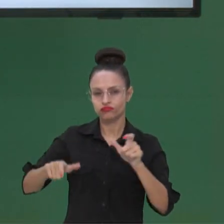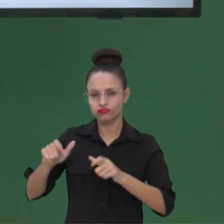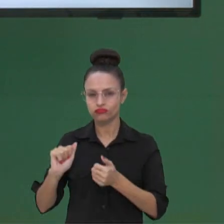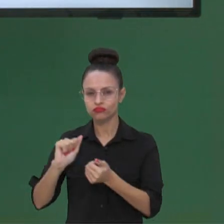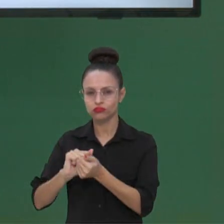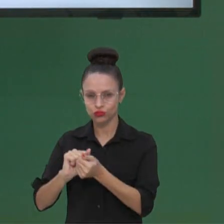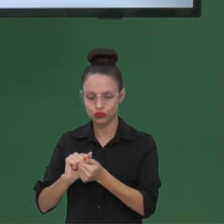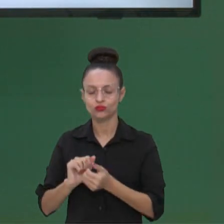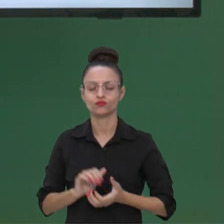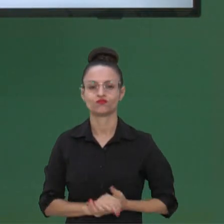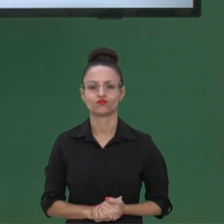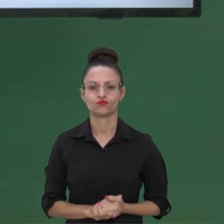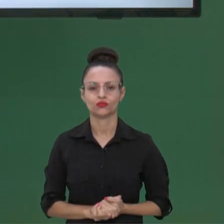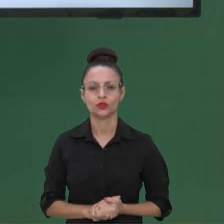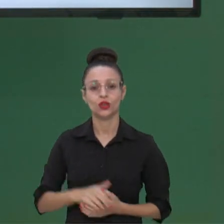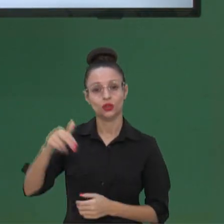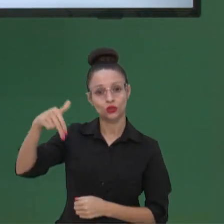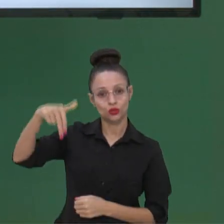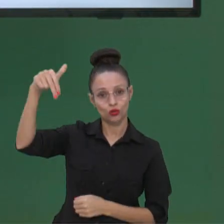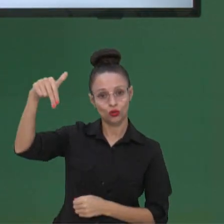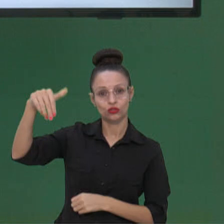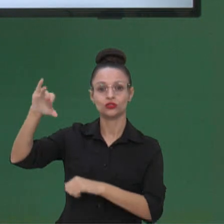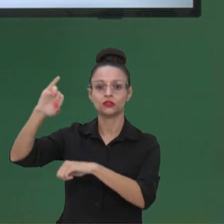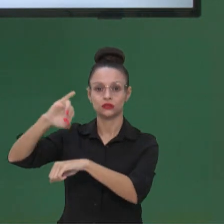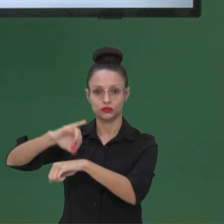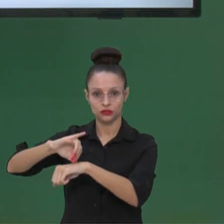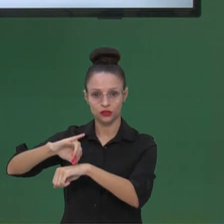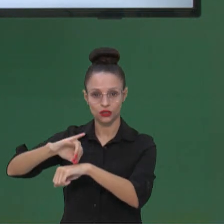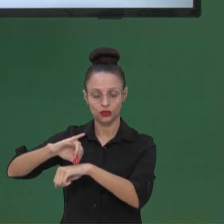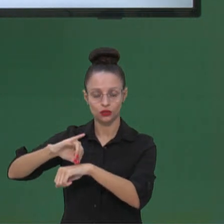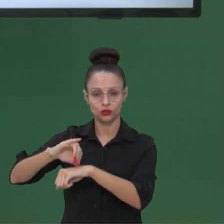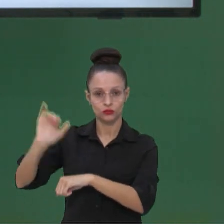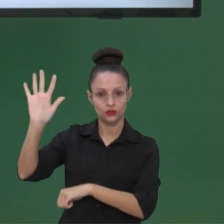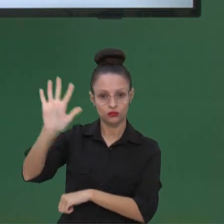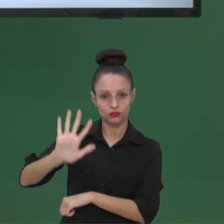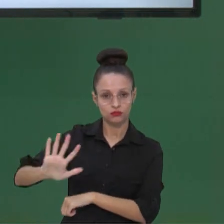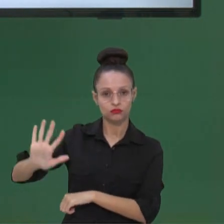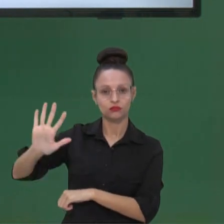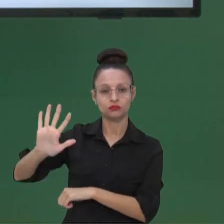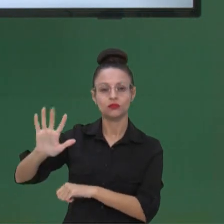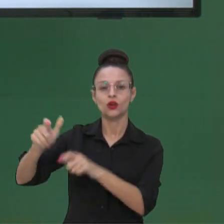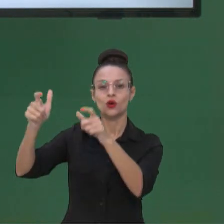de comércio. Norte e centro, nós chamamos então de colônias de